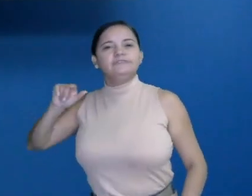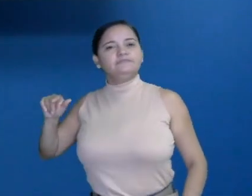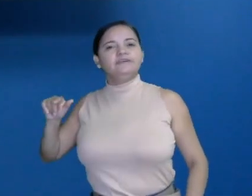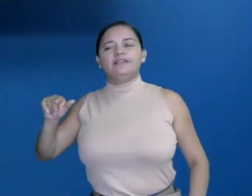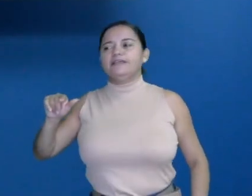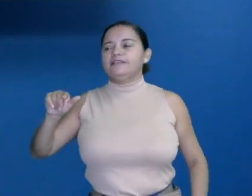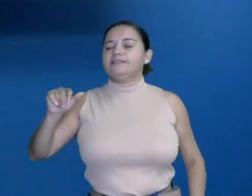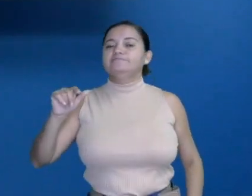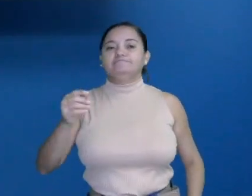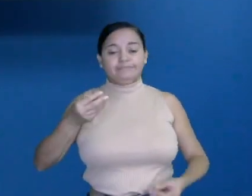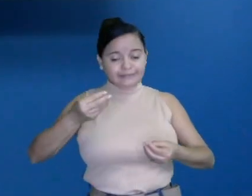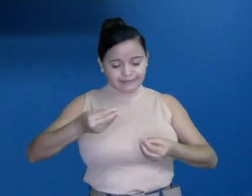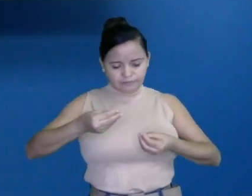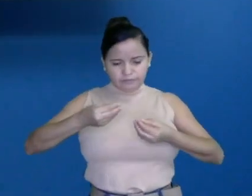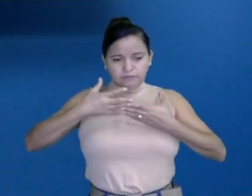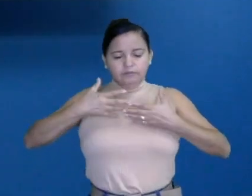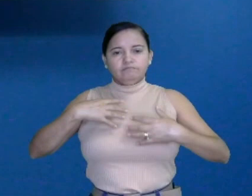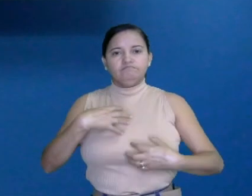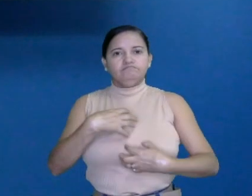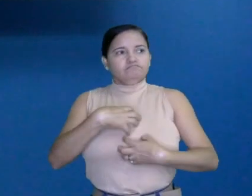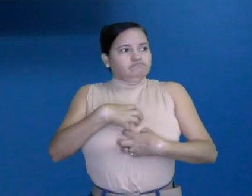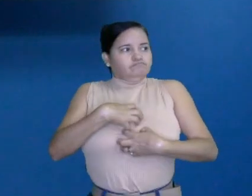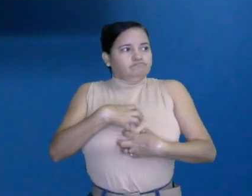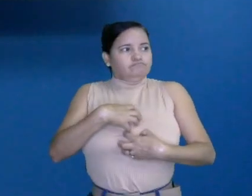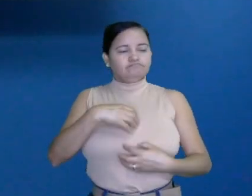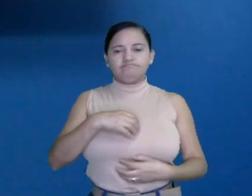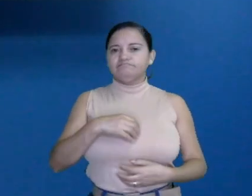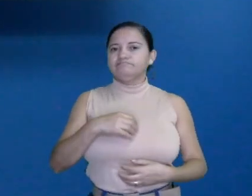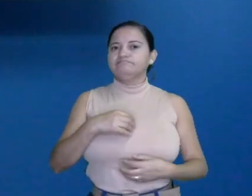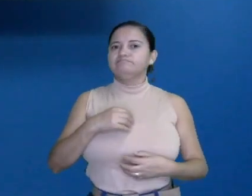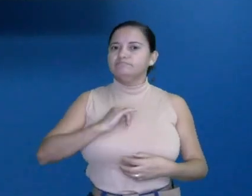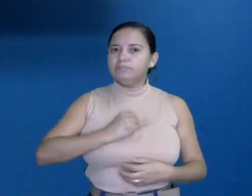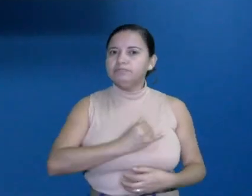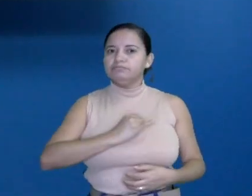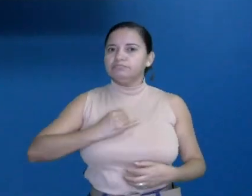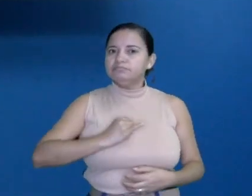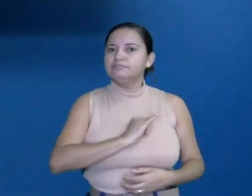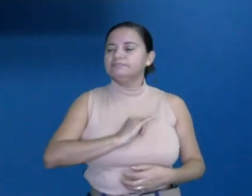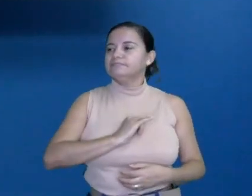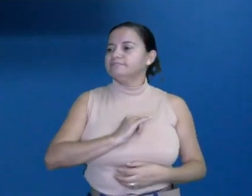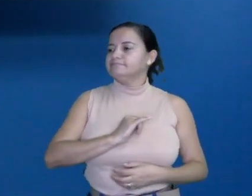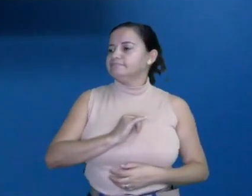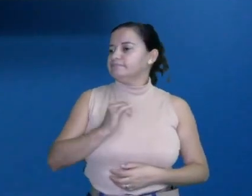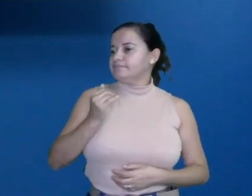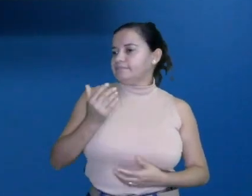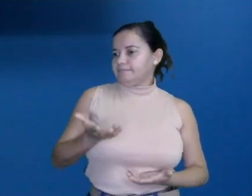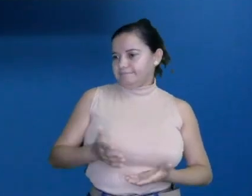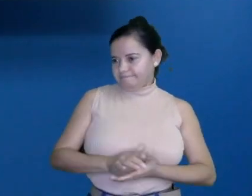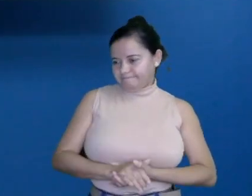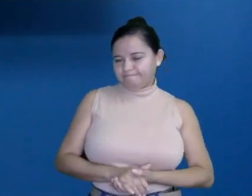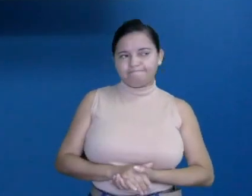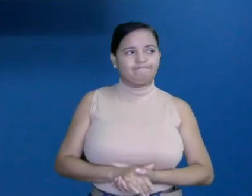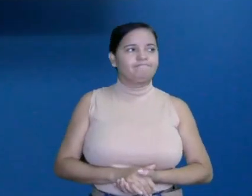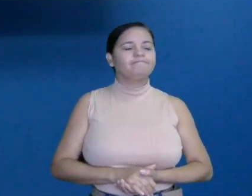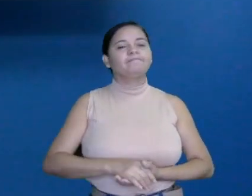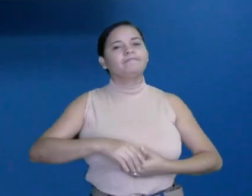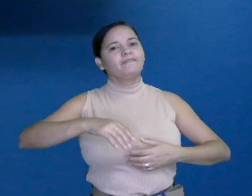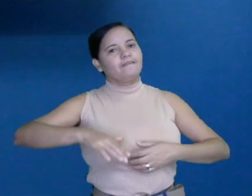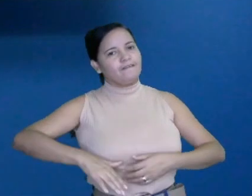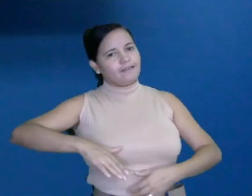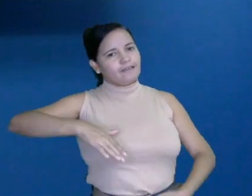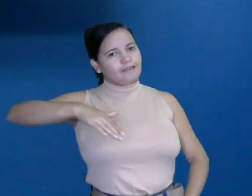essa energia que precisamos. Então, precisamos nos alimentar para crescermos fortes